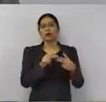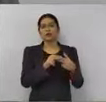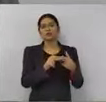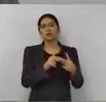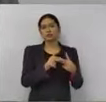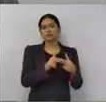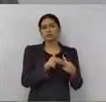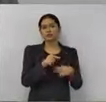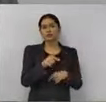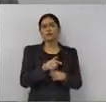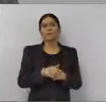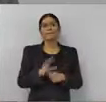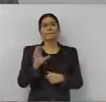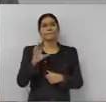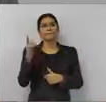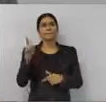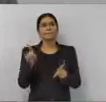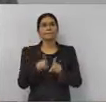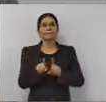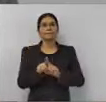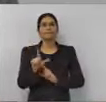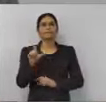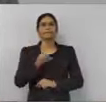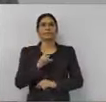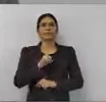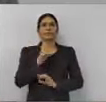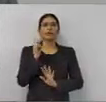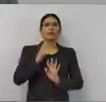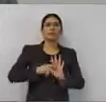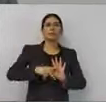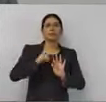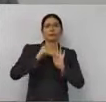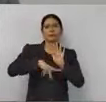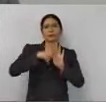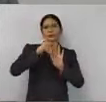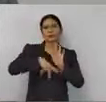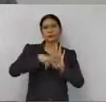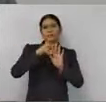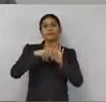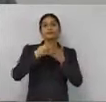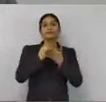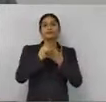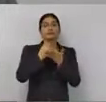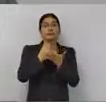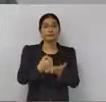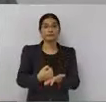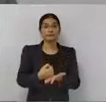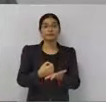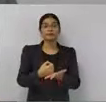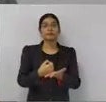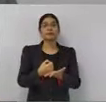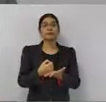Claro que nós também temos projetos que contribuem para